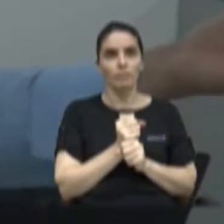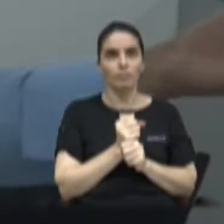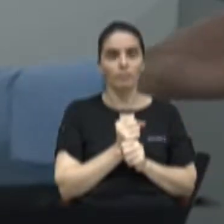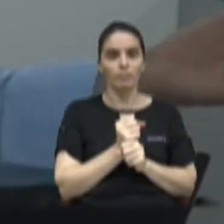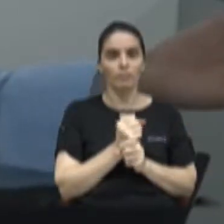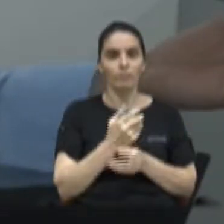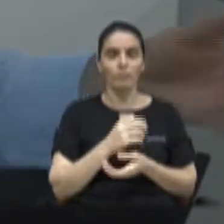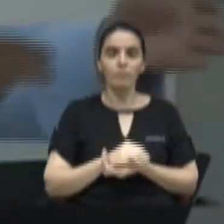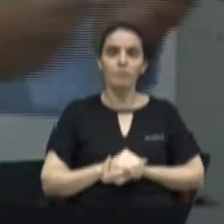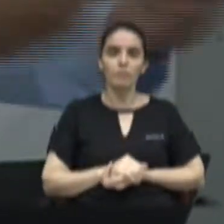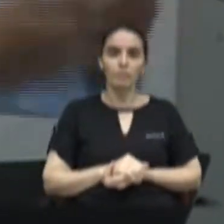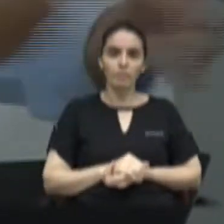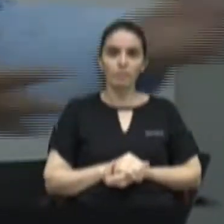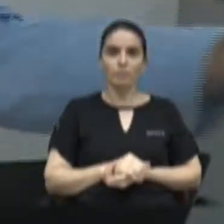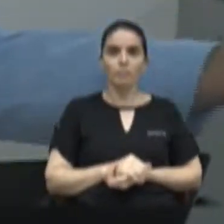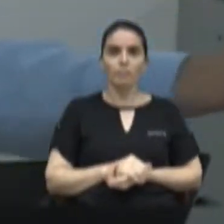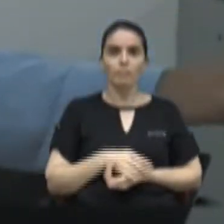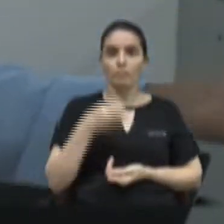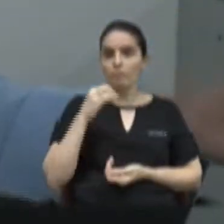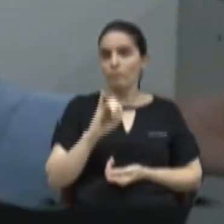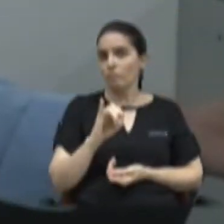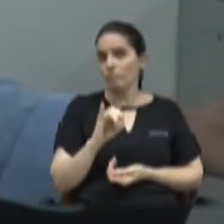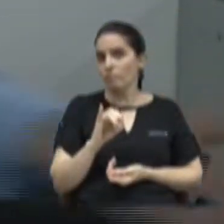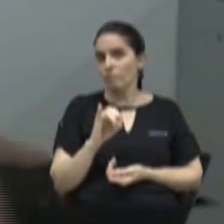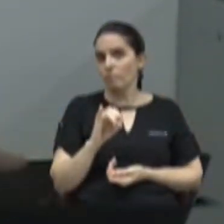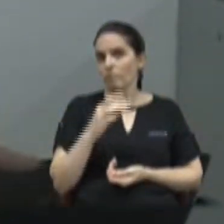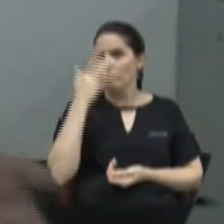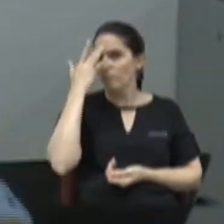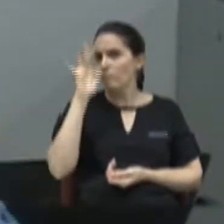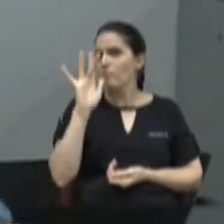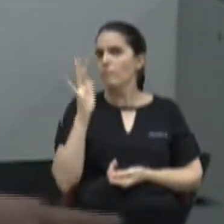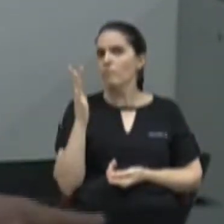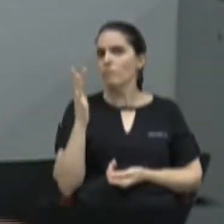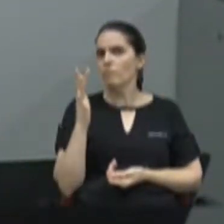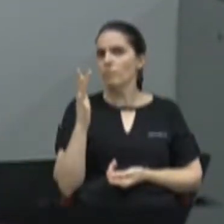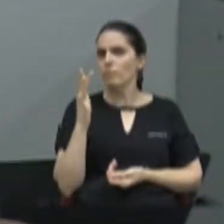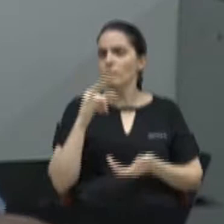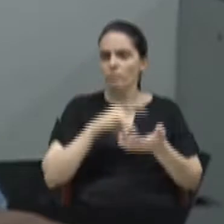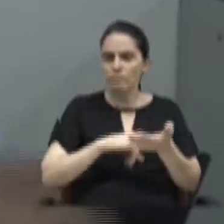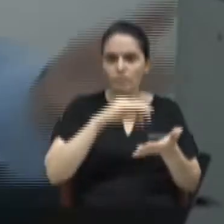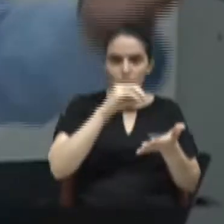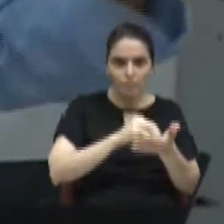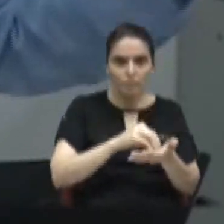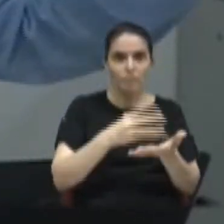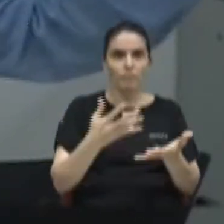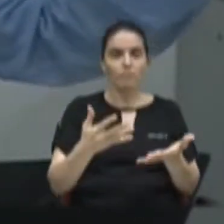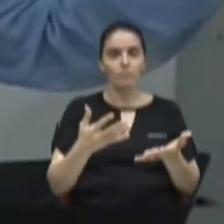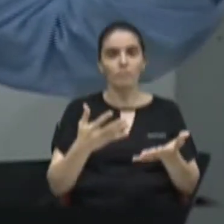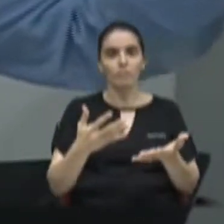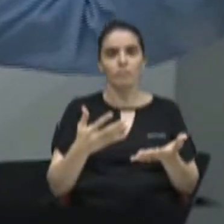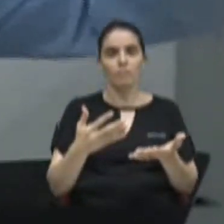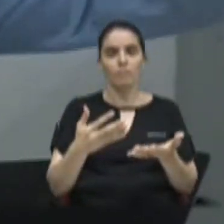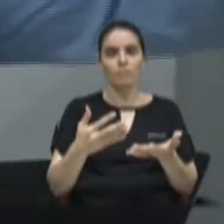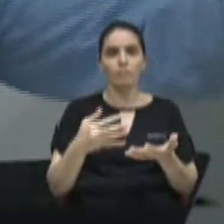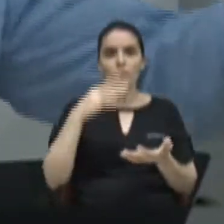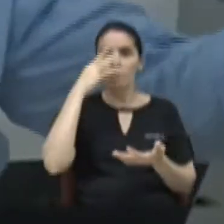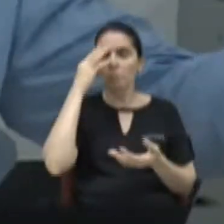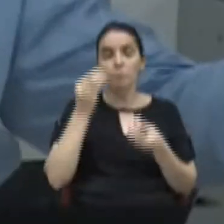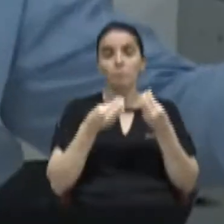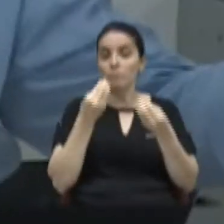que não pode não acontecer e já pôr no contrato algo que é